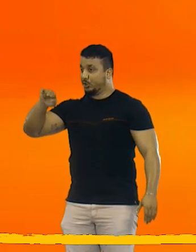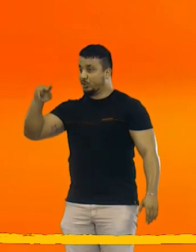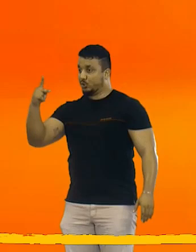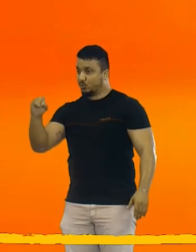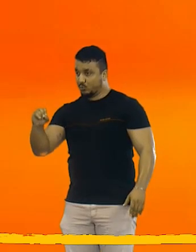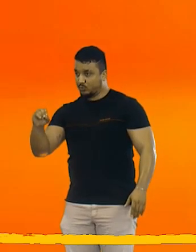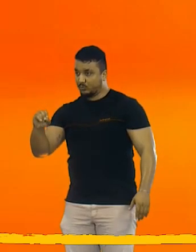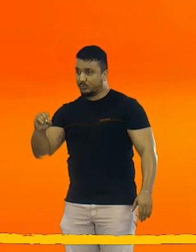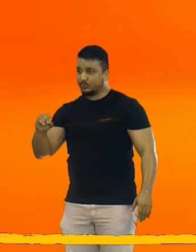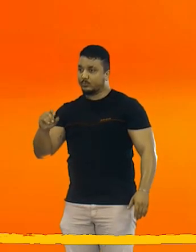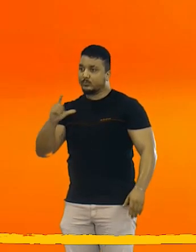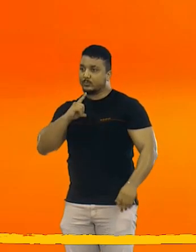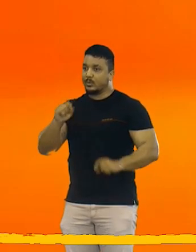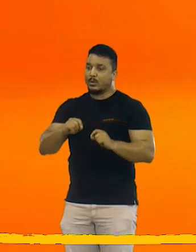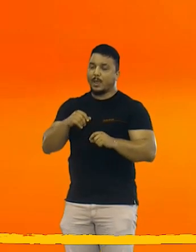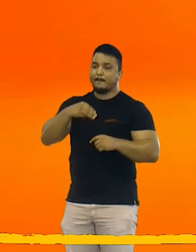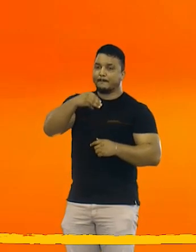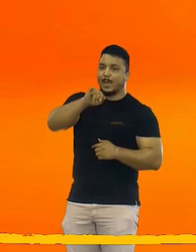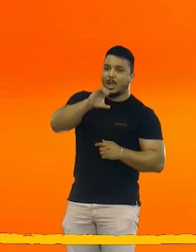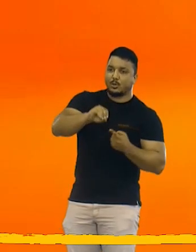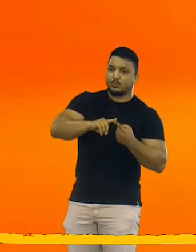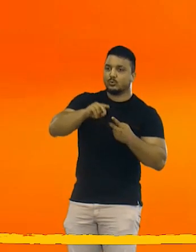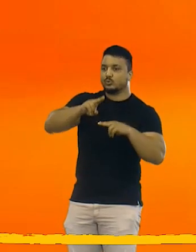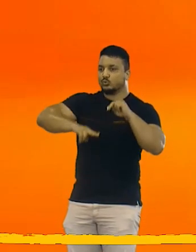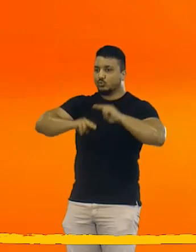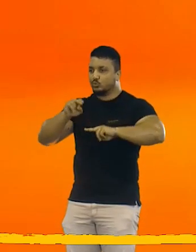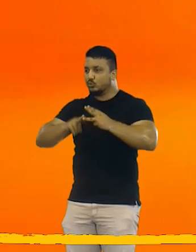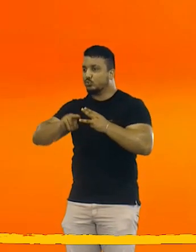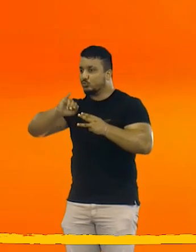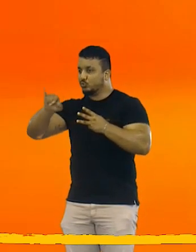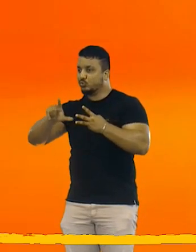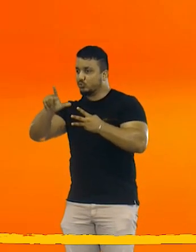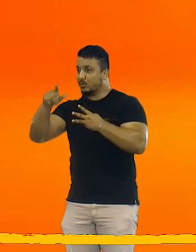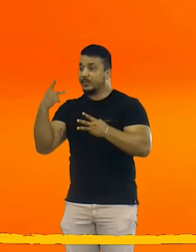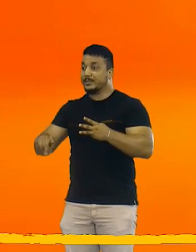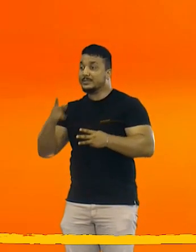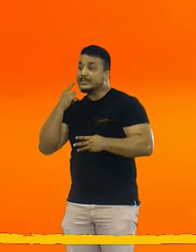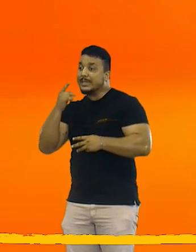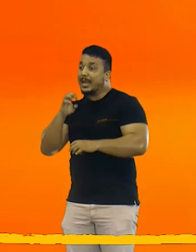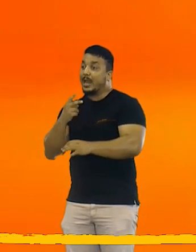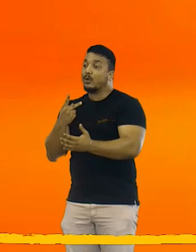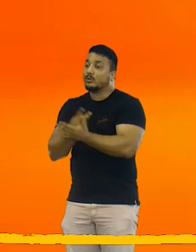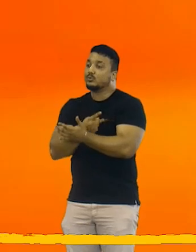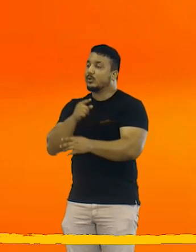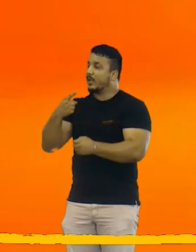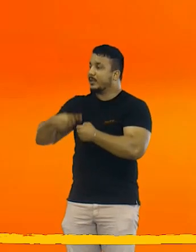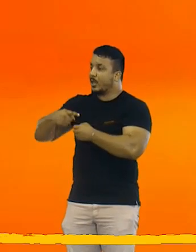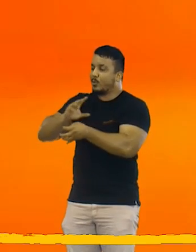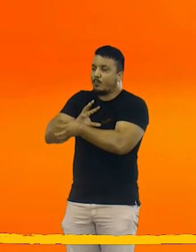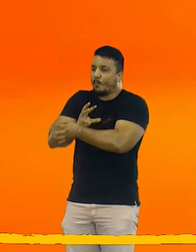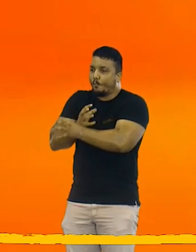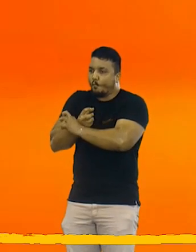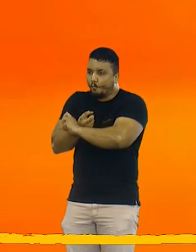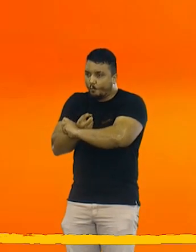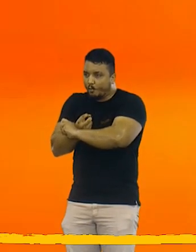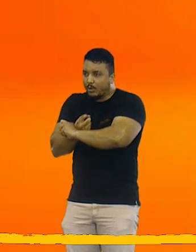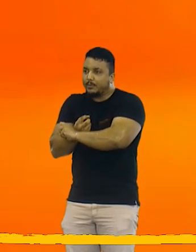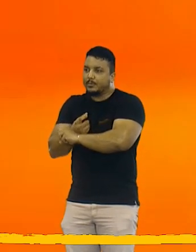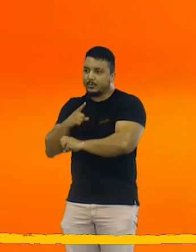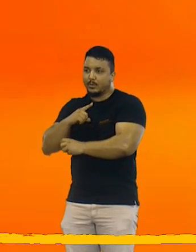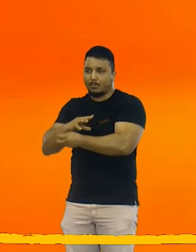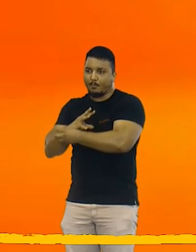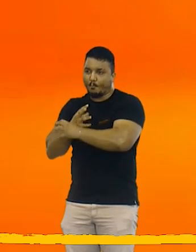julho, normalmente é seco. Há uma sazonalidade no clima do Ceará. E esse sertanejo, ele migra para a zona da mata para